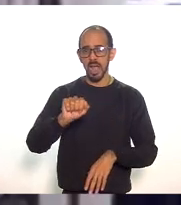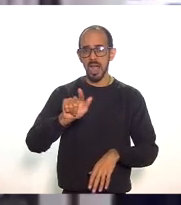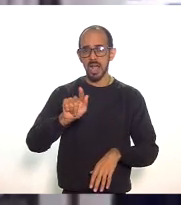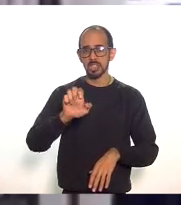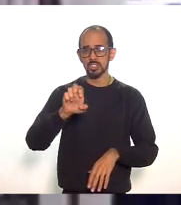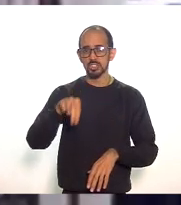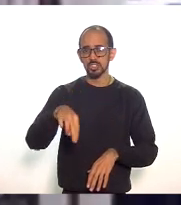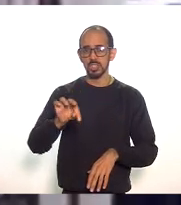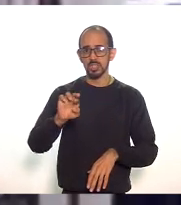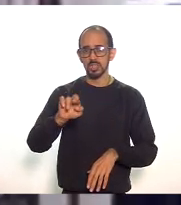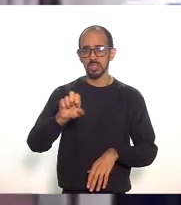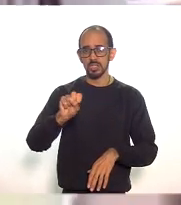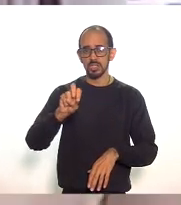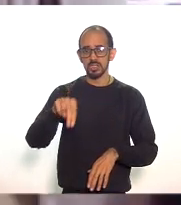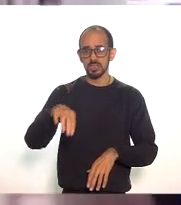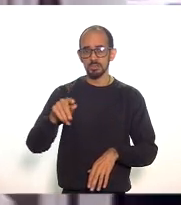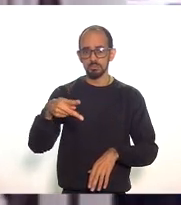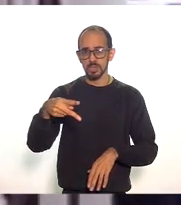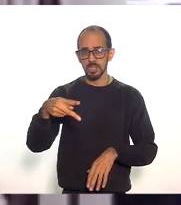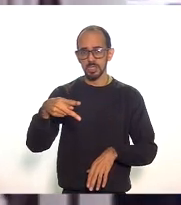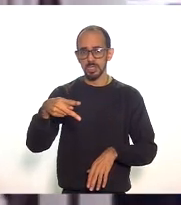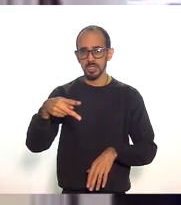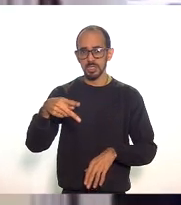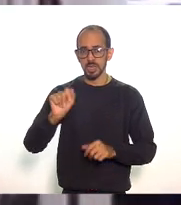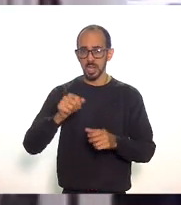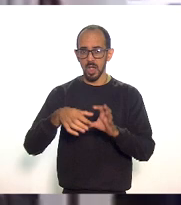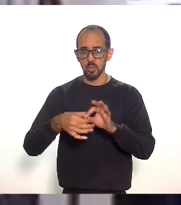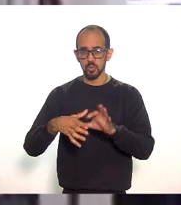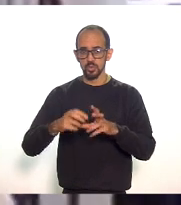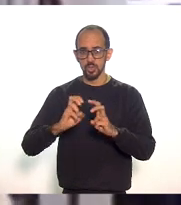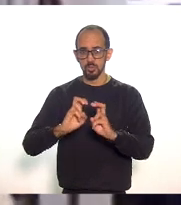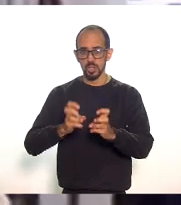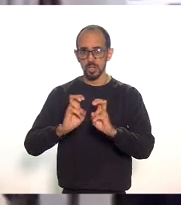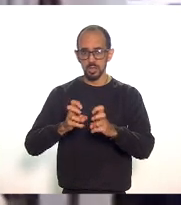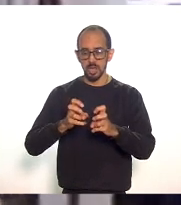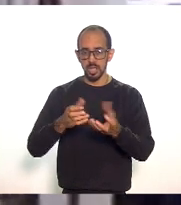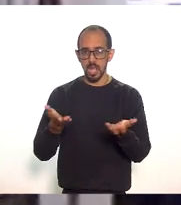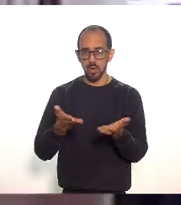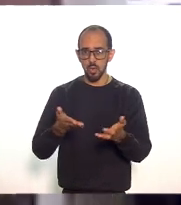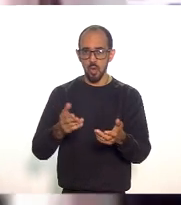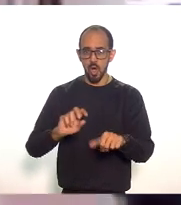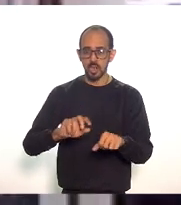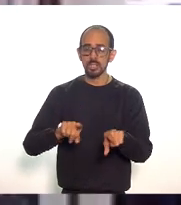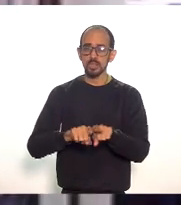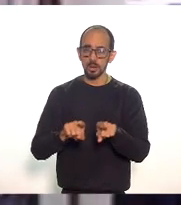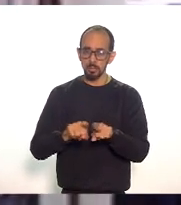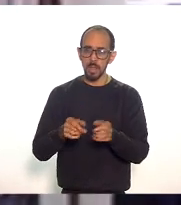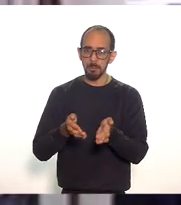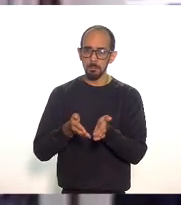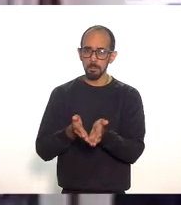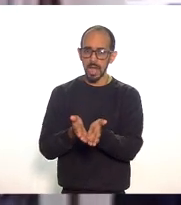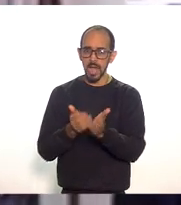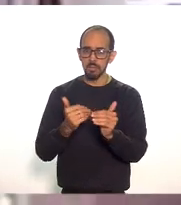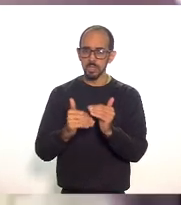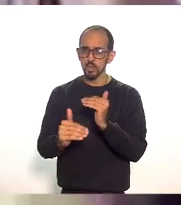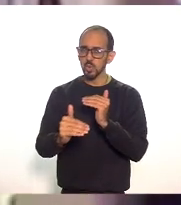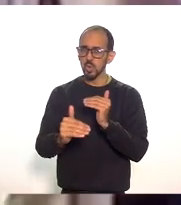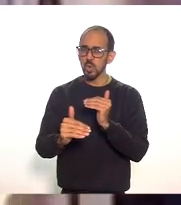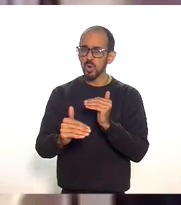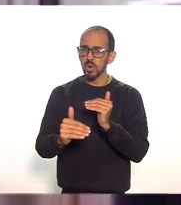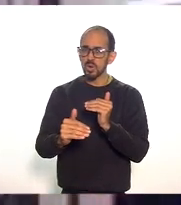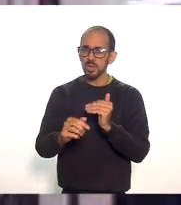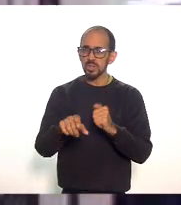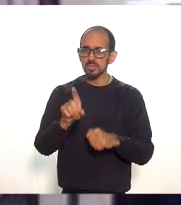da supervia, e depois se desdobrou, já tem o aumento lá nas barcas, no metrô, isso, aquilo, isto é